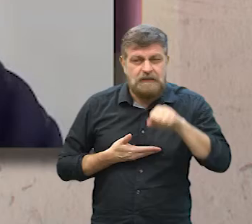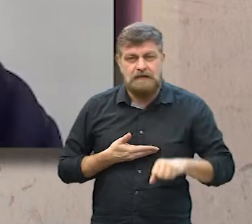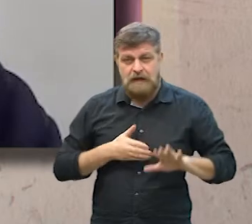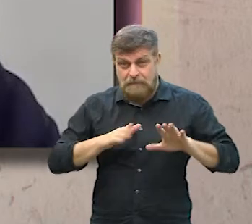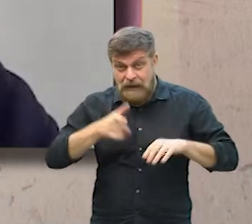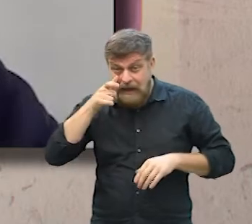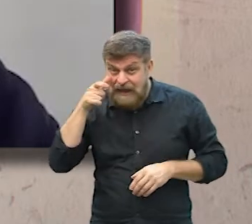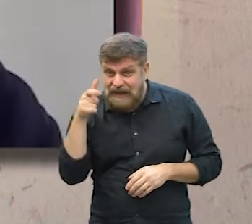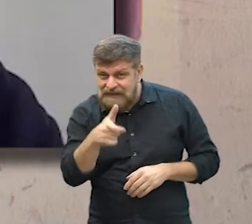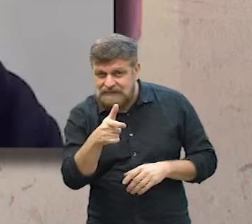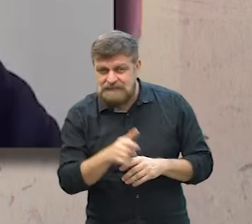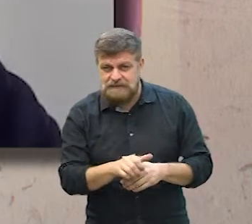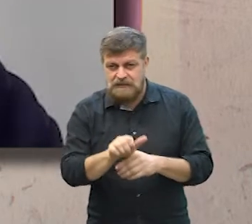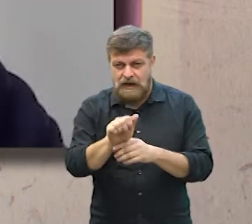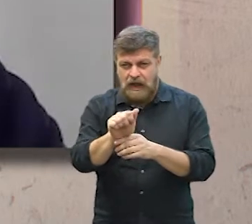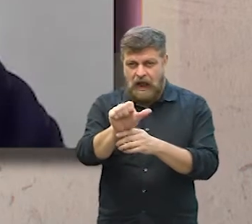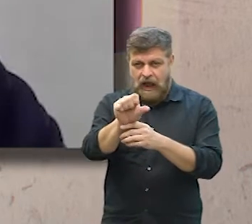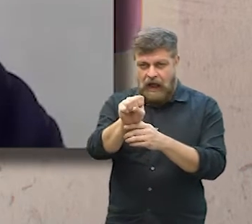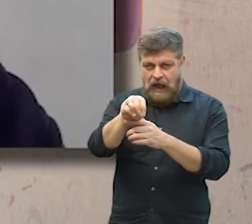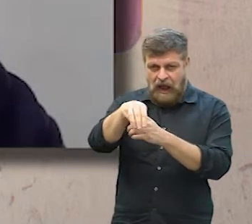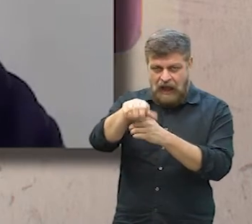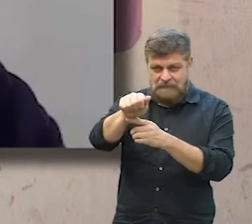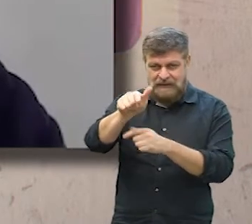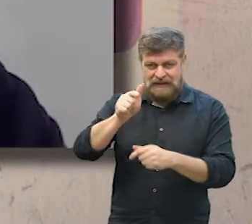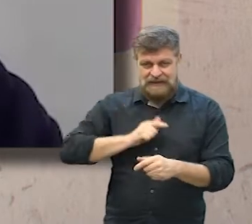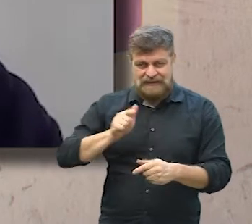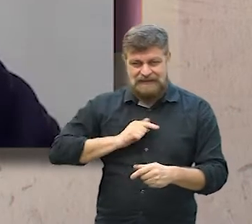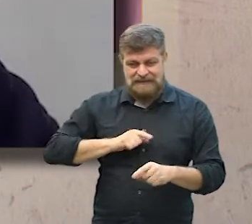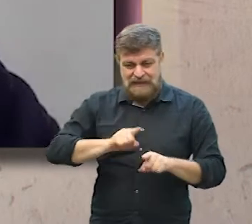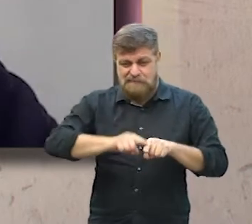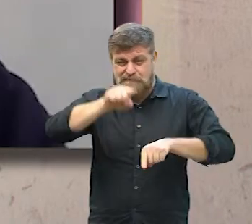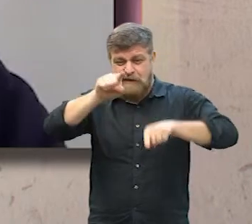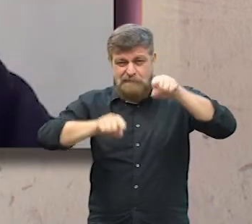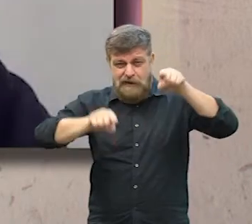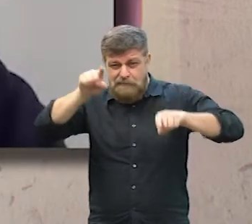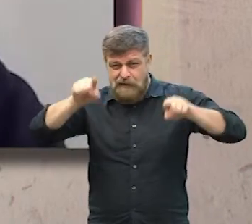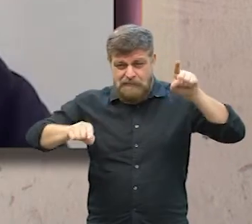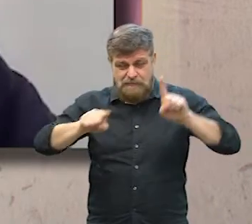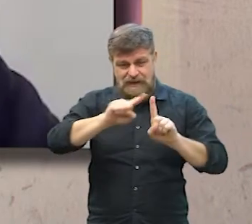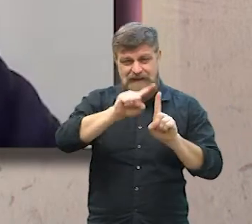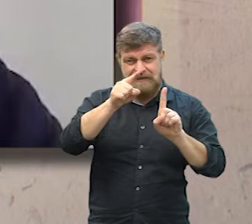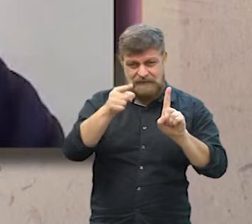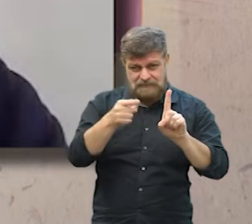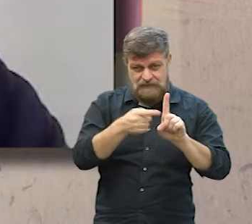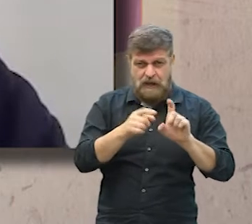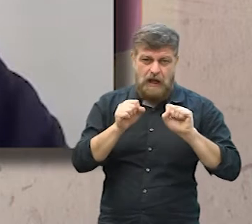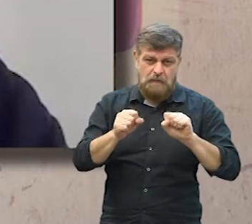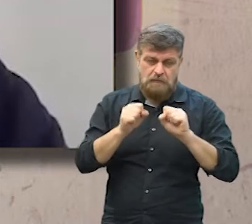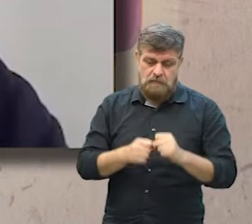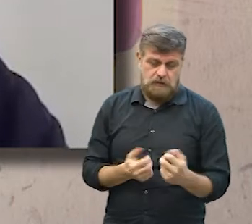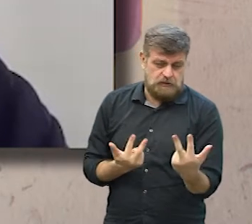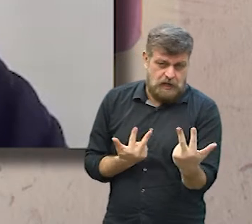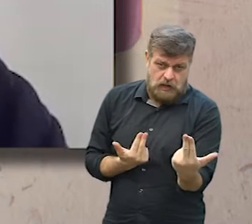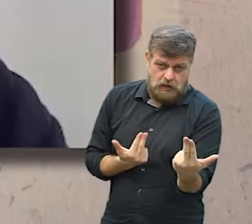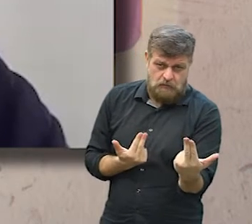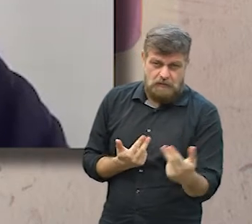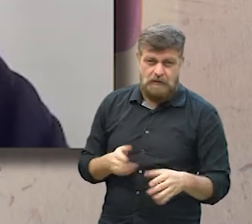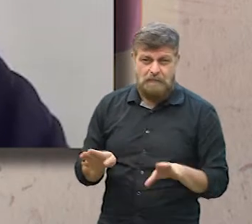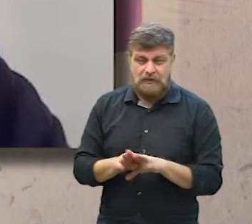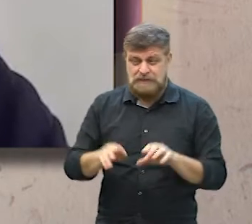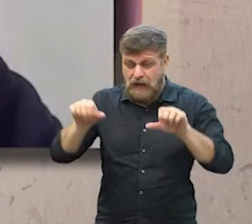mas, interessantemente, a asma pode ter diversos cursos na gravidez. Ela pode tanto ficar igual, mas